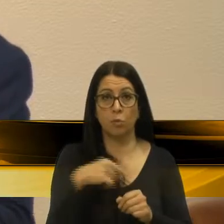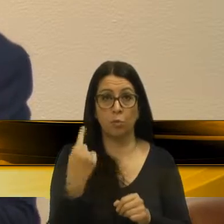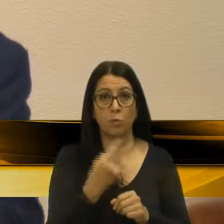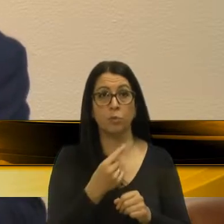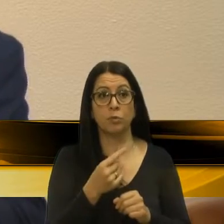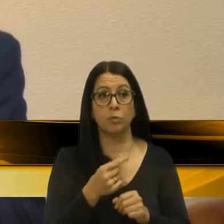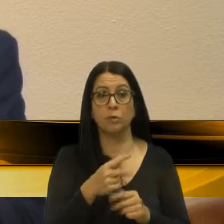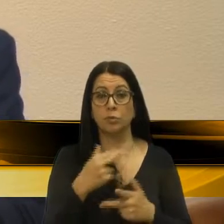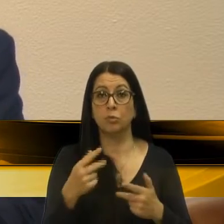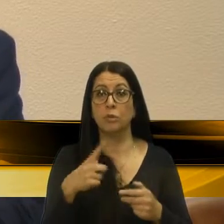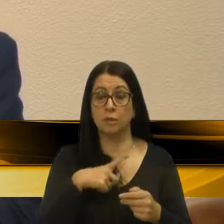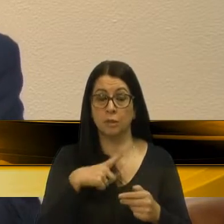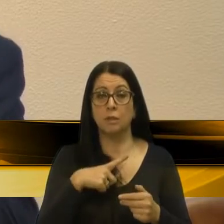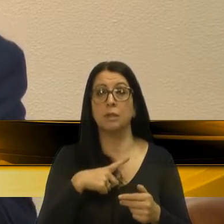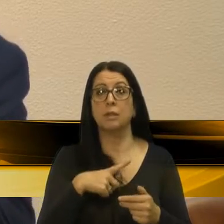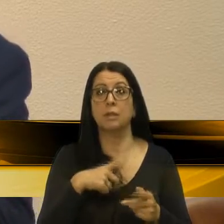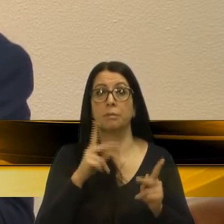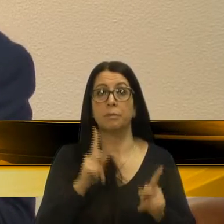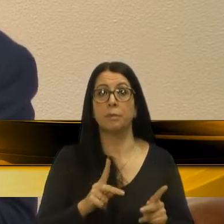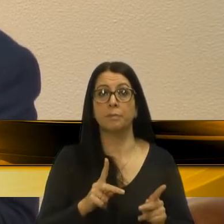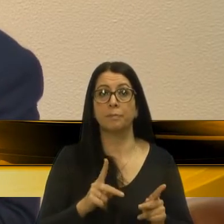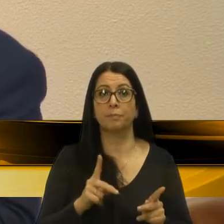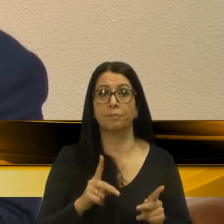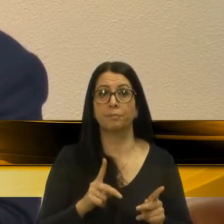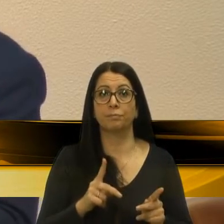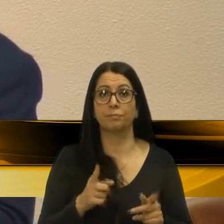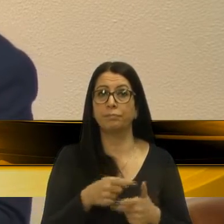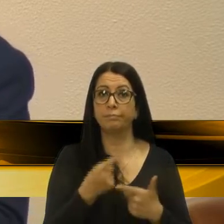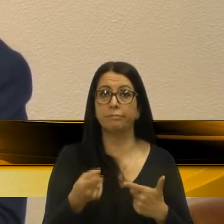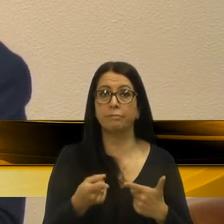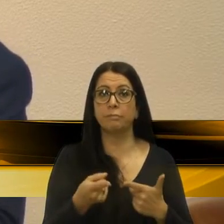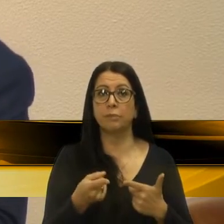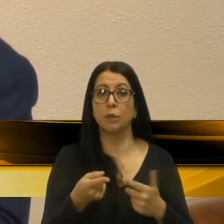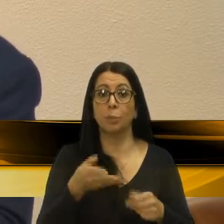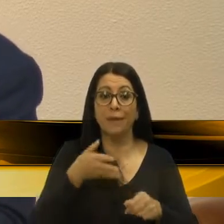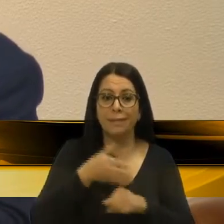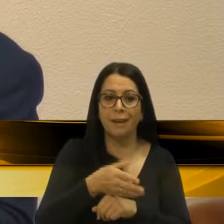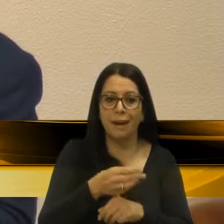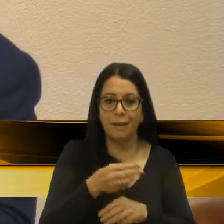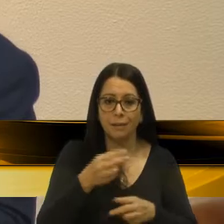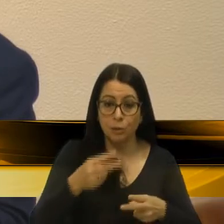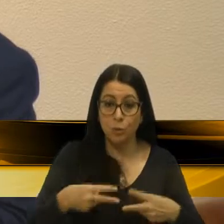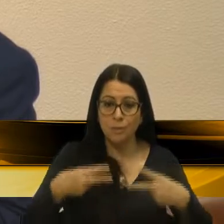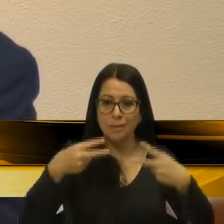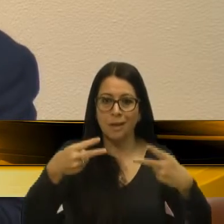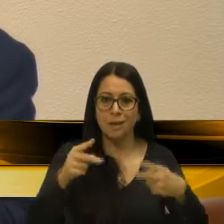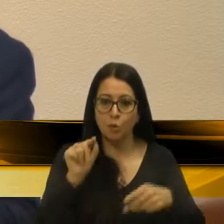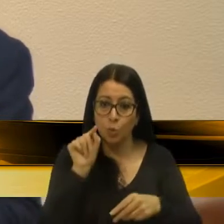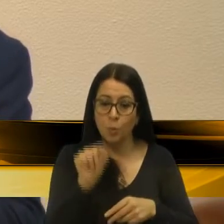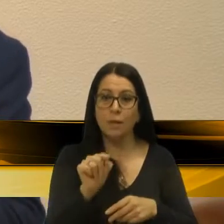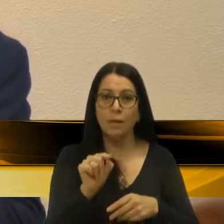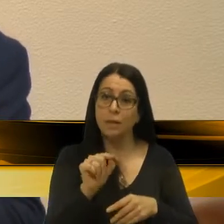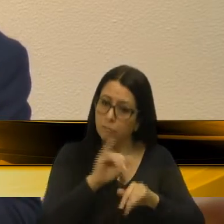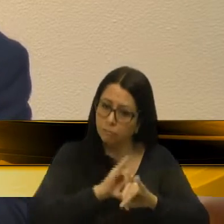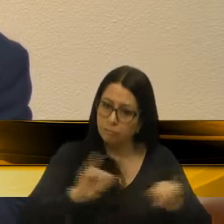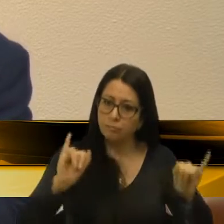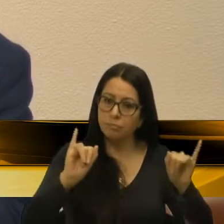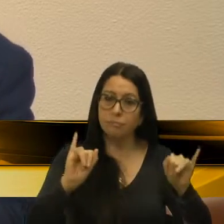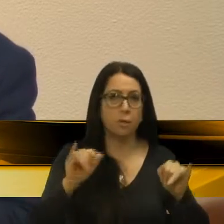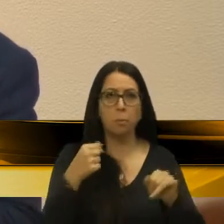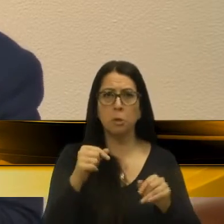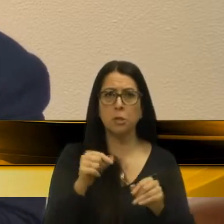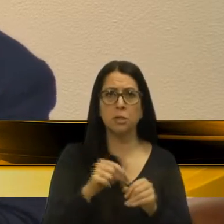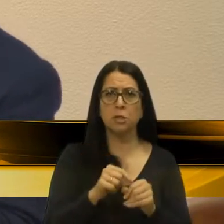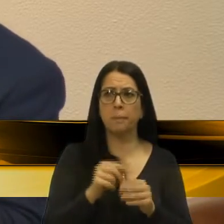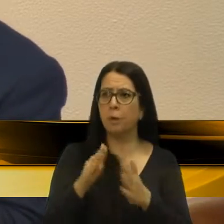as pessoas têm, num toque, numa entrada no site, num clique, essas informações, não precisam